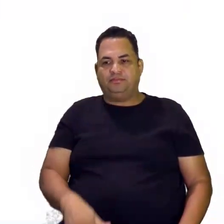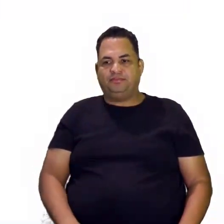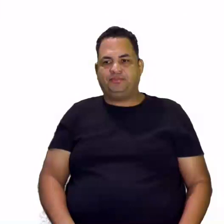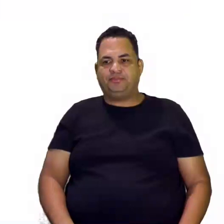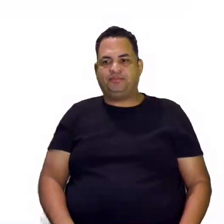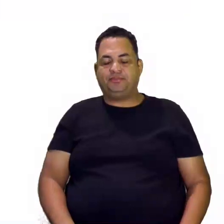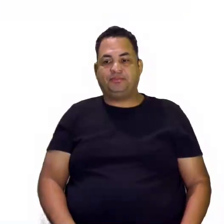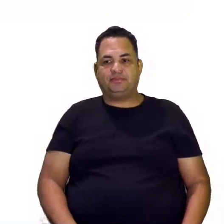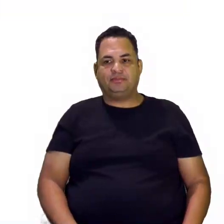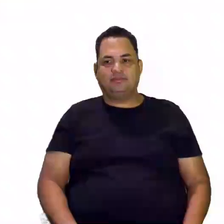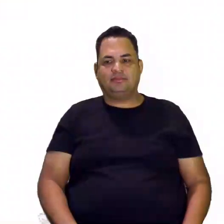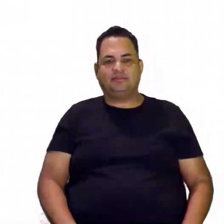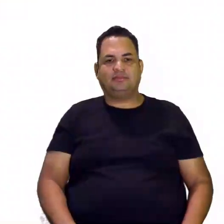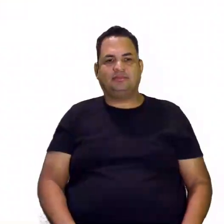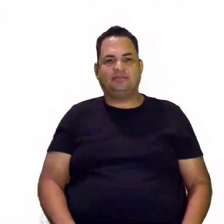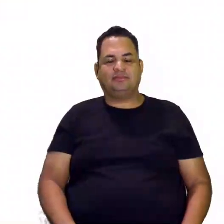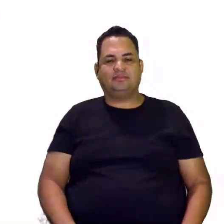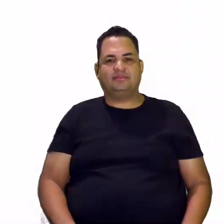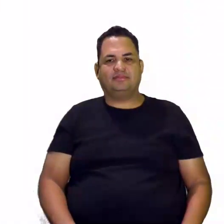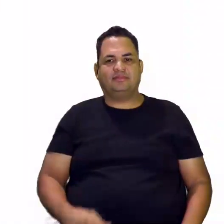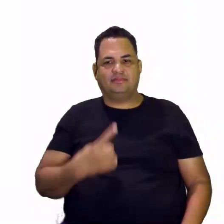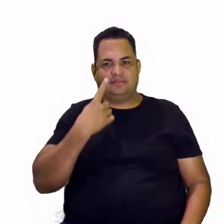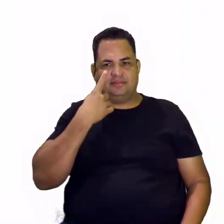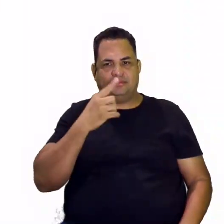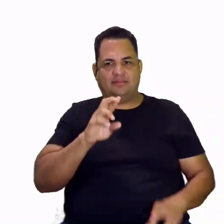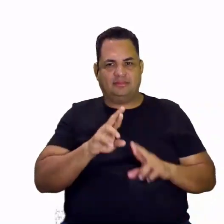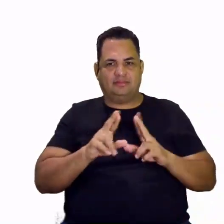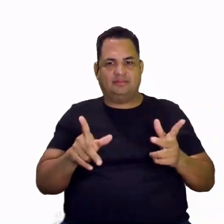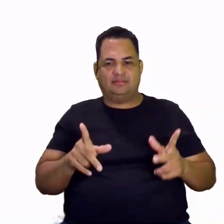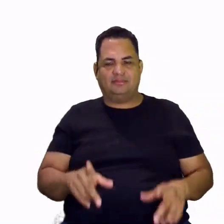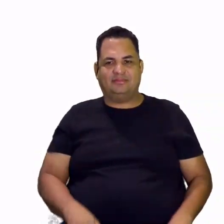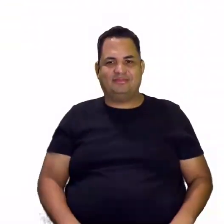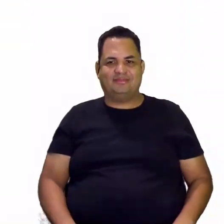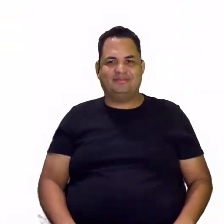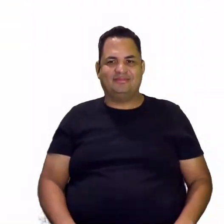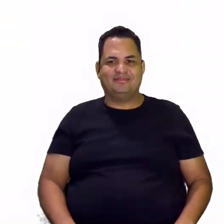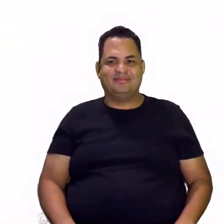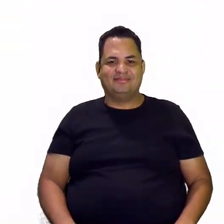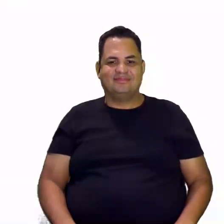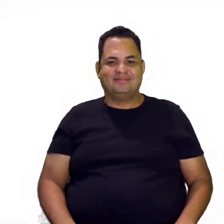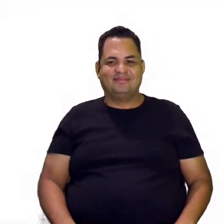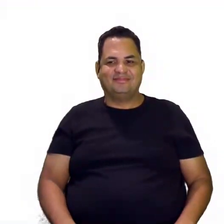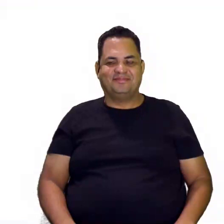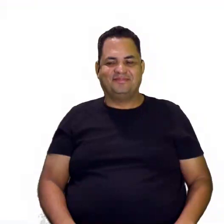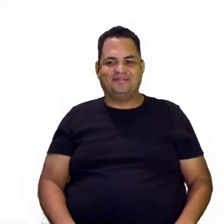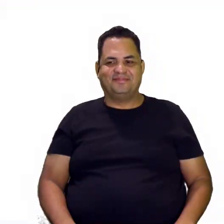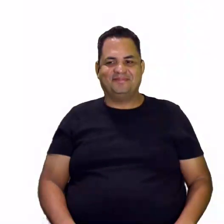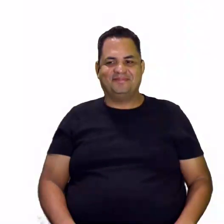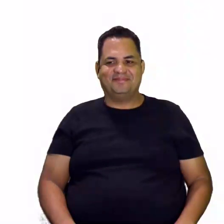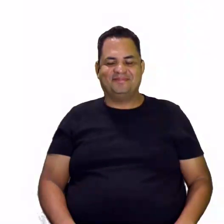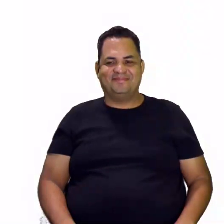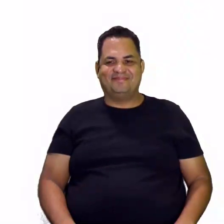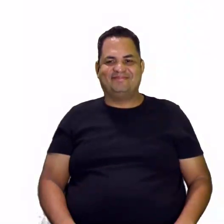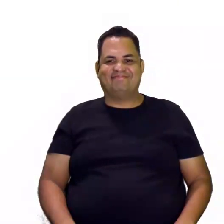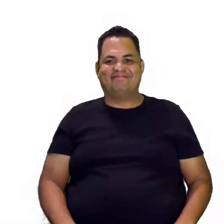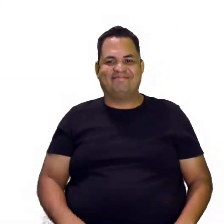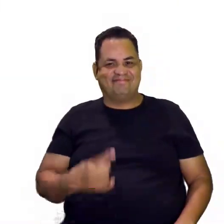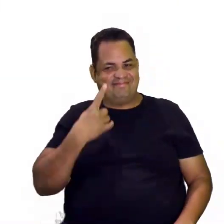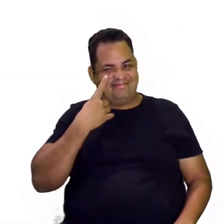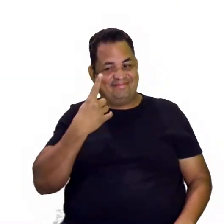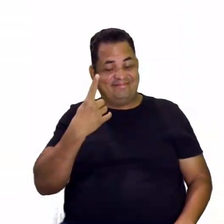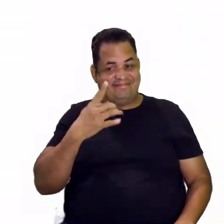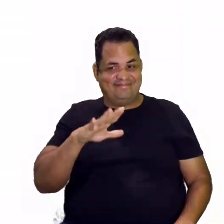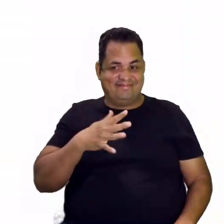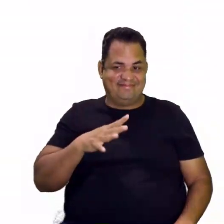Homo ergaster, aí já dá pra gente dar uma olhada diferente, né? Pra ele, é o Sâmio. Dá pra dar uma olhadinha assim,